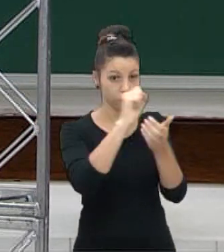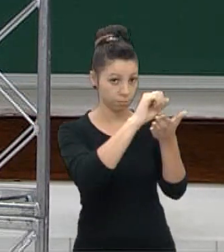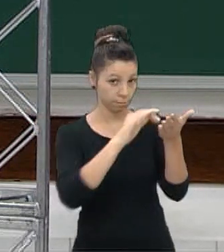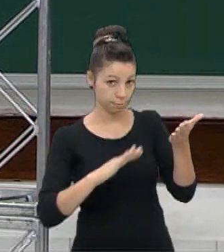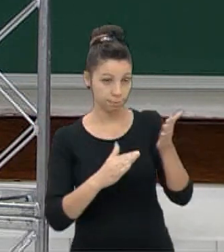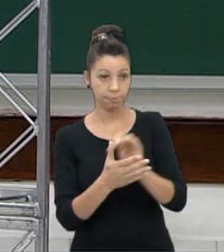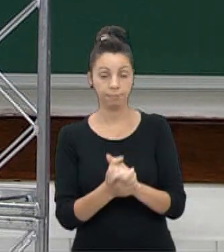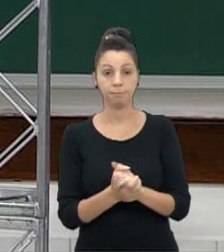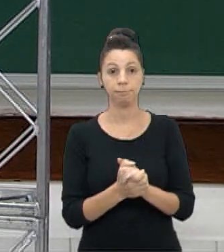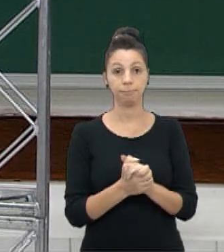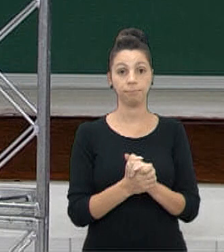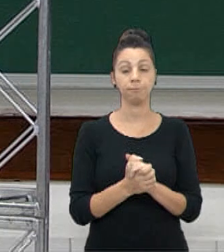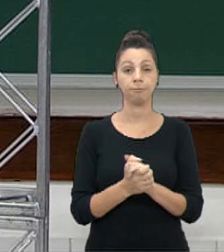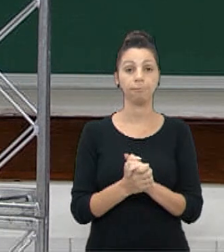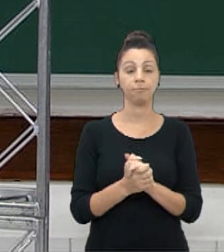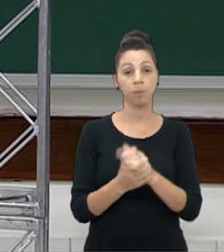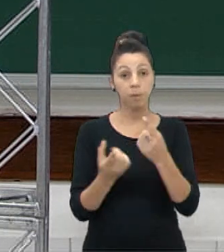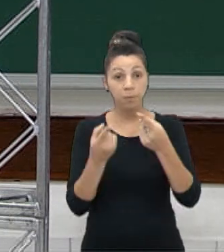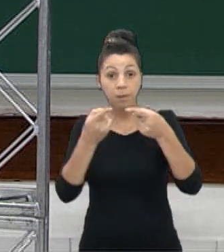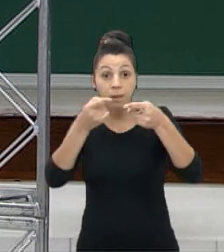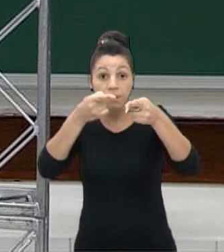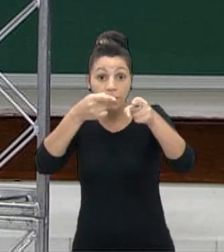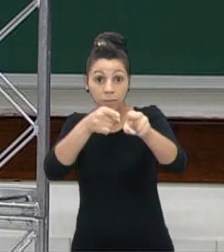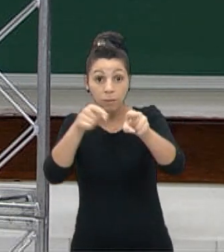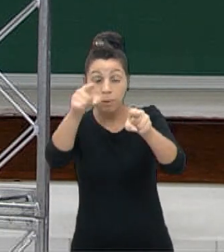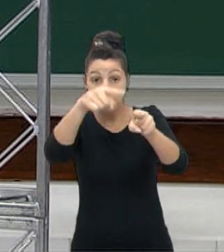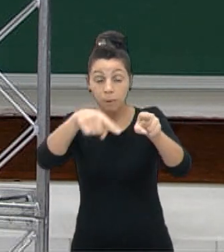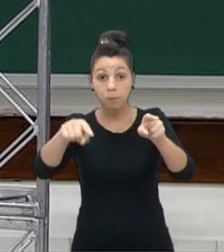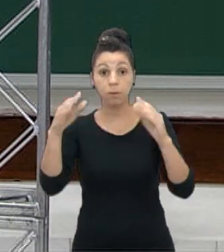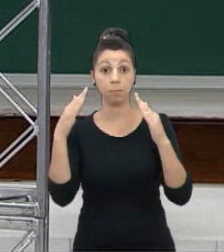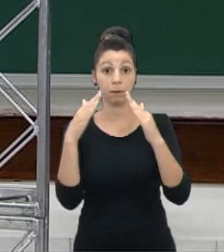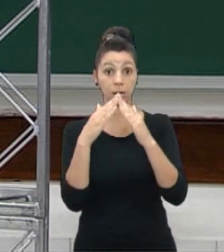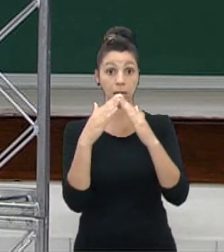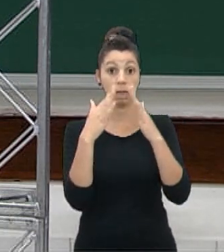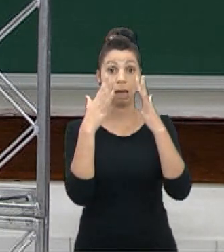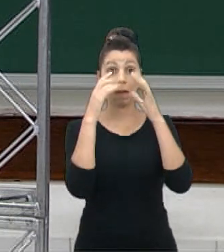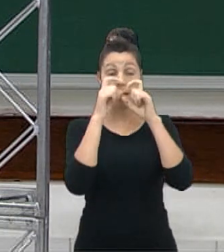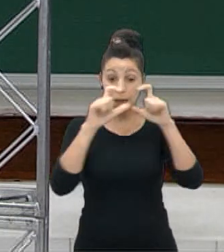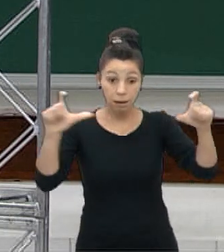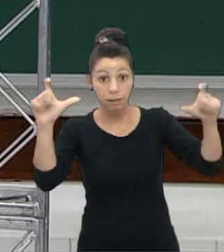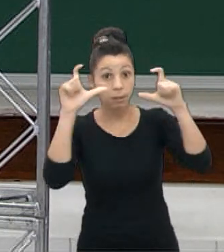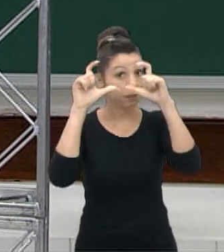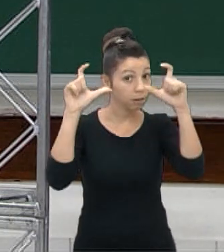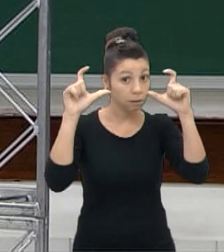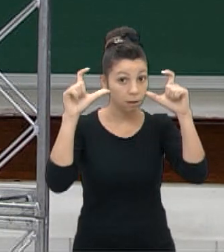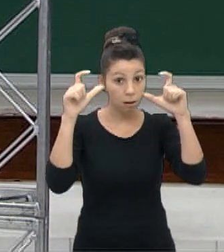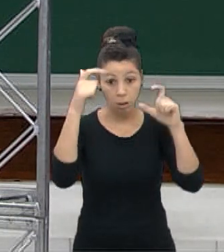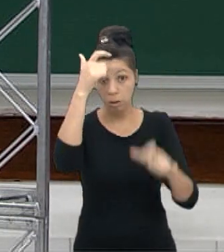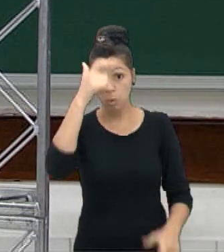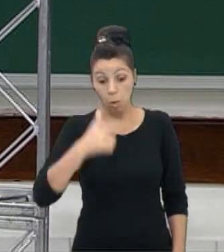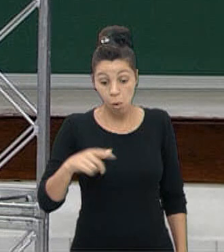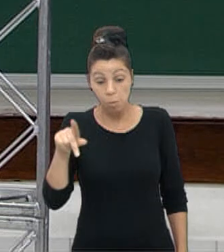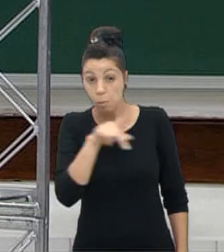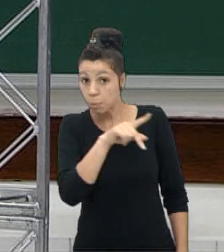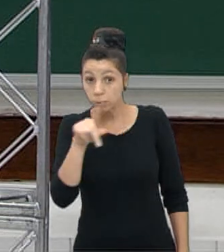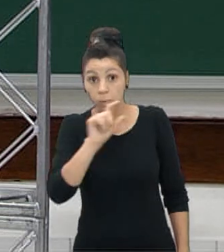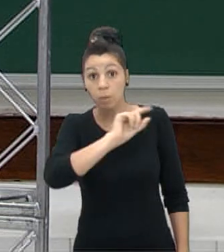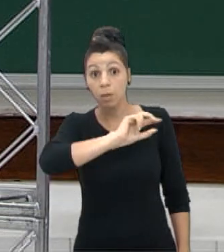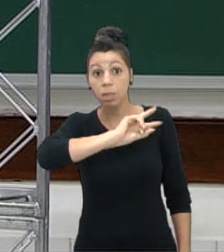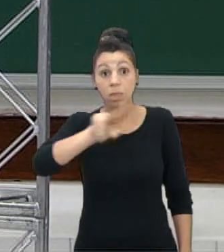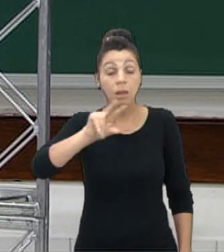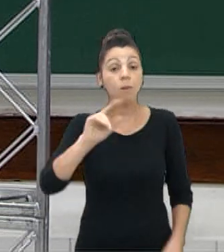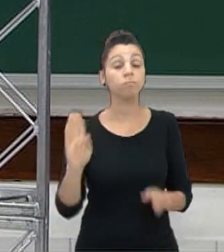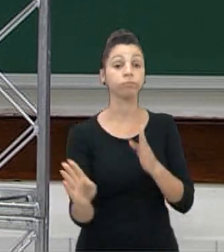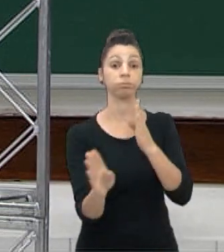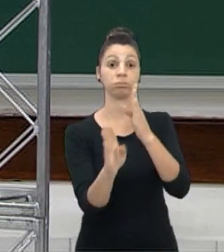bom? Que vai ficar como desafio. Presta atenção, o prof não vai resolver nesta aula. Vocês